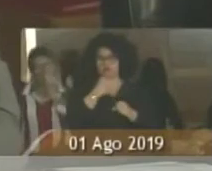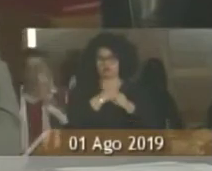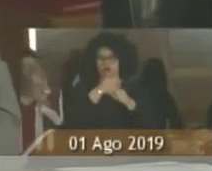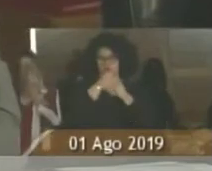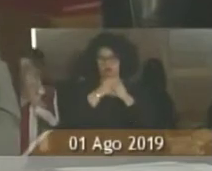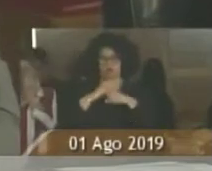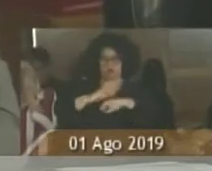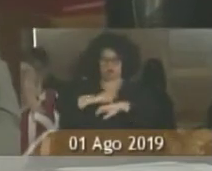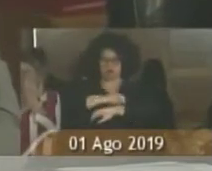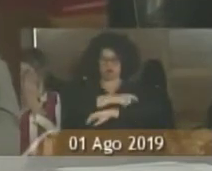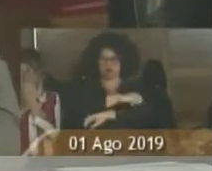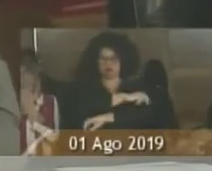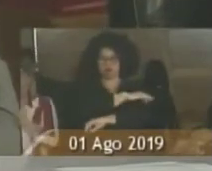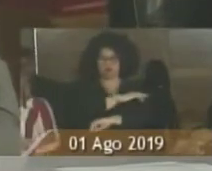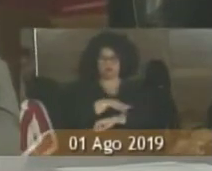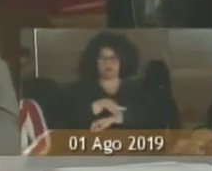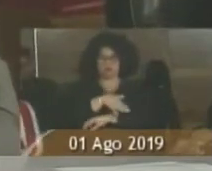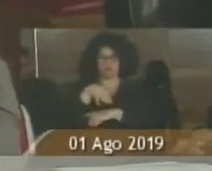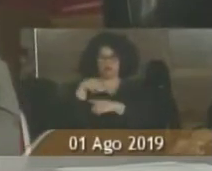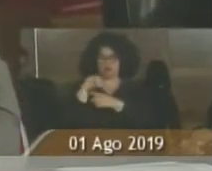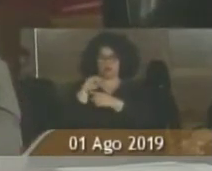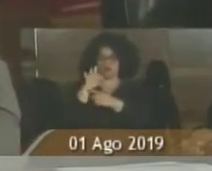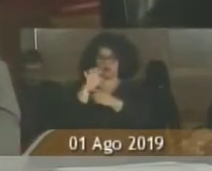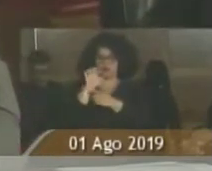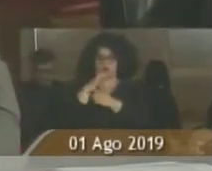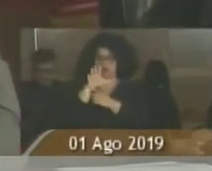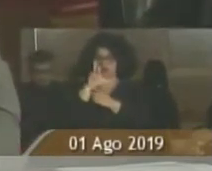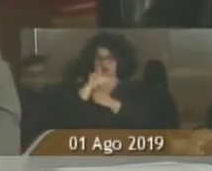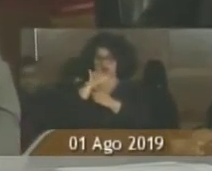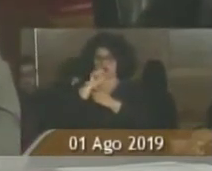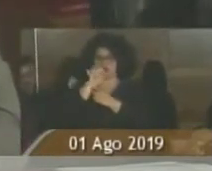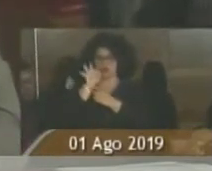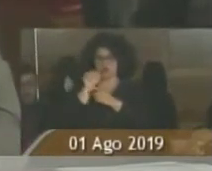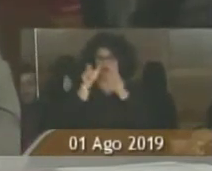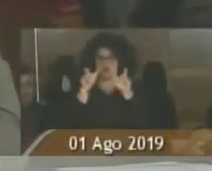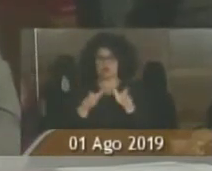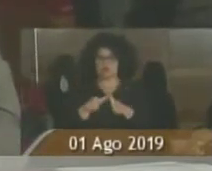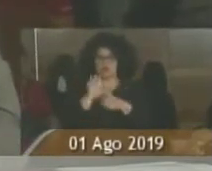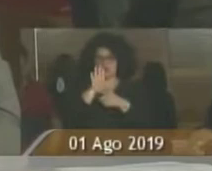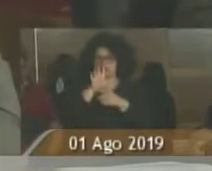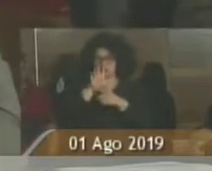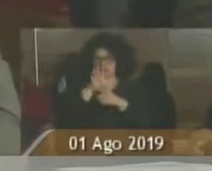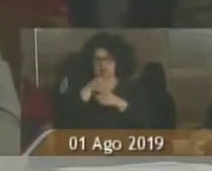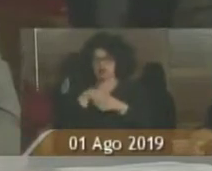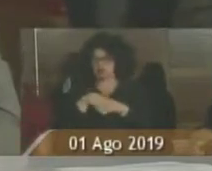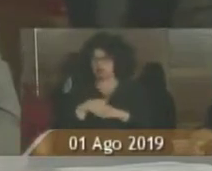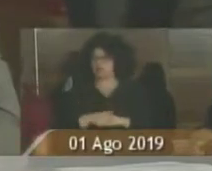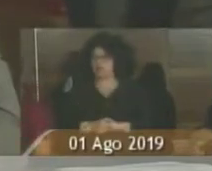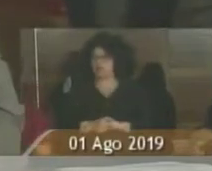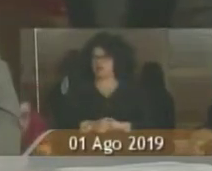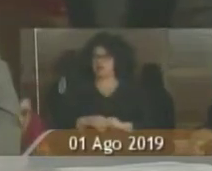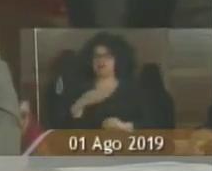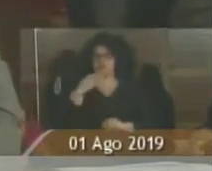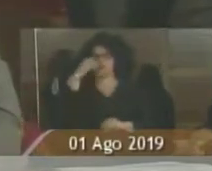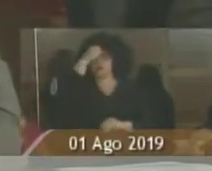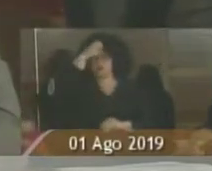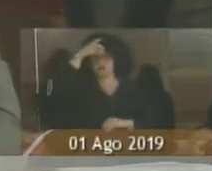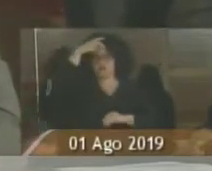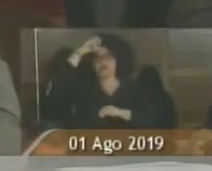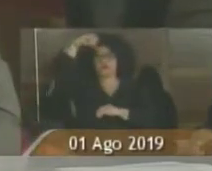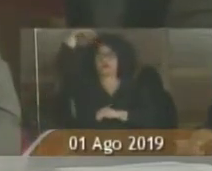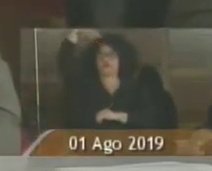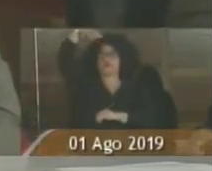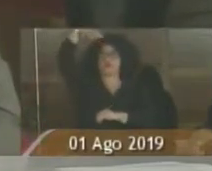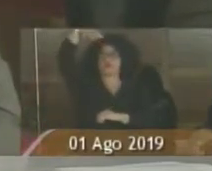toda a extensão na Rua Monte Cristo, bairro Parque Belém. Indicação 1609, indicando ao prefeito a colocação de iluminação pública na